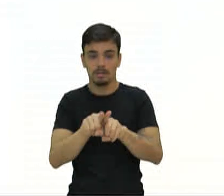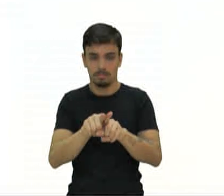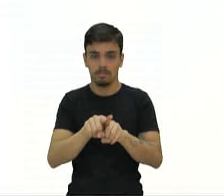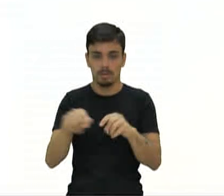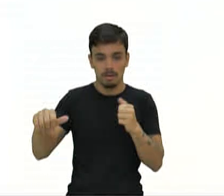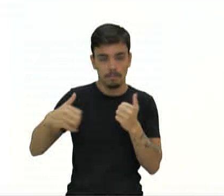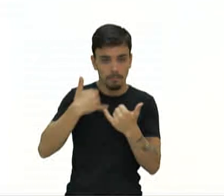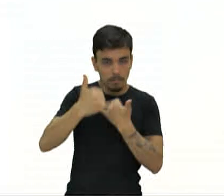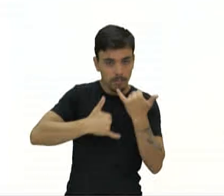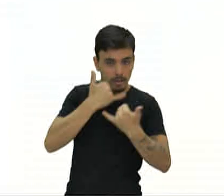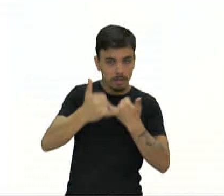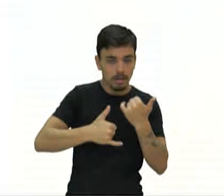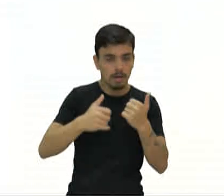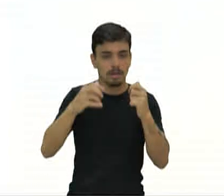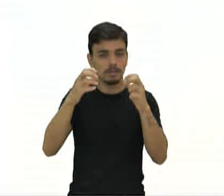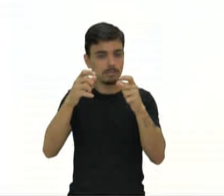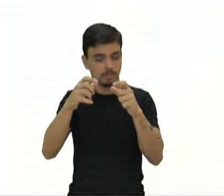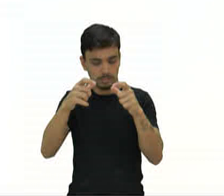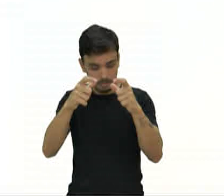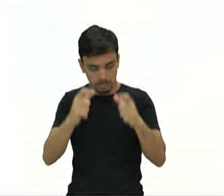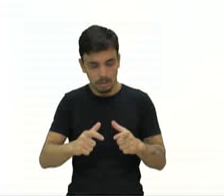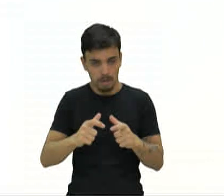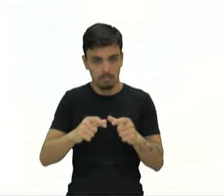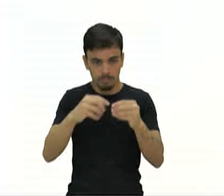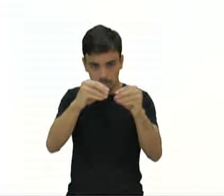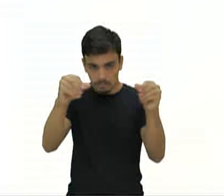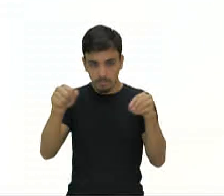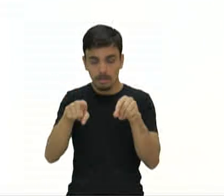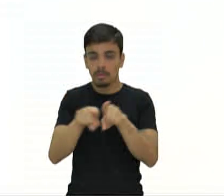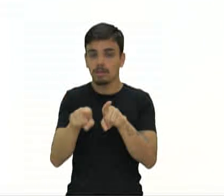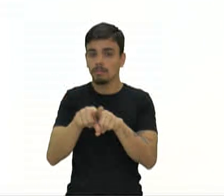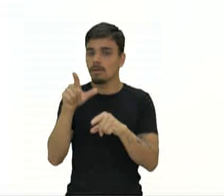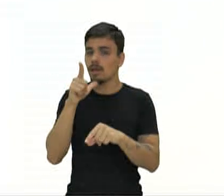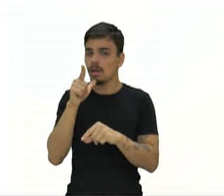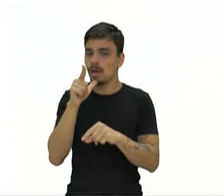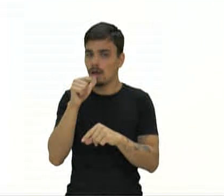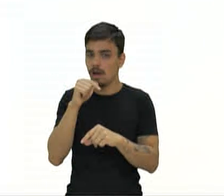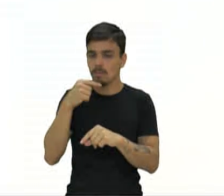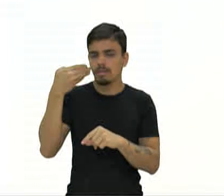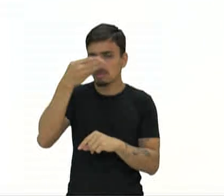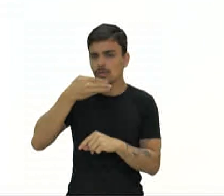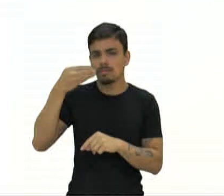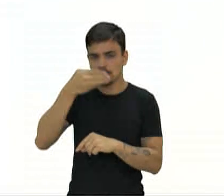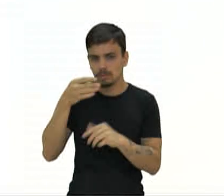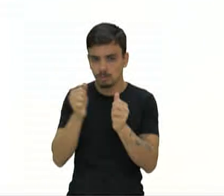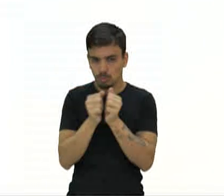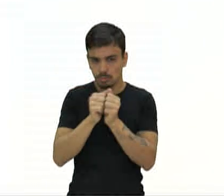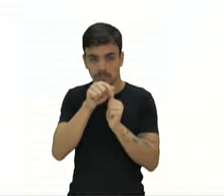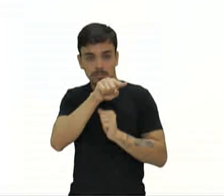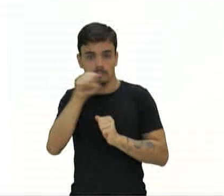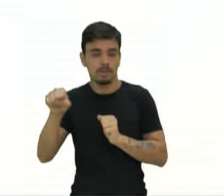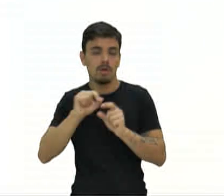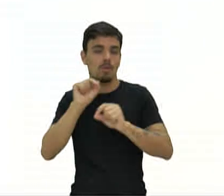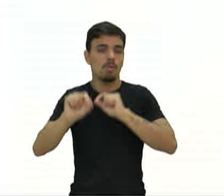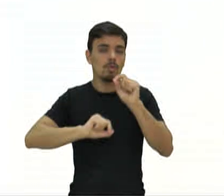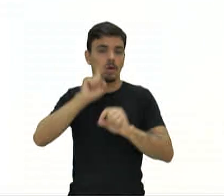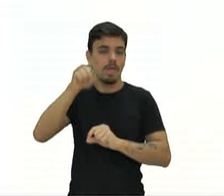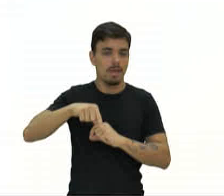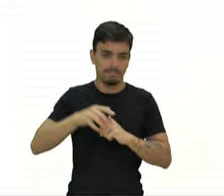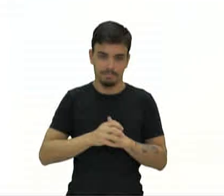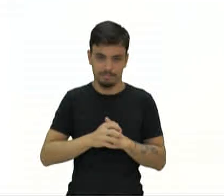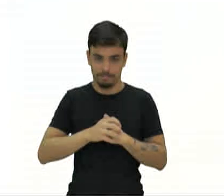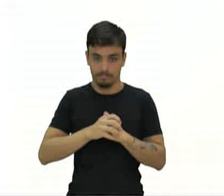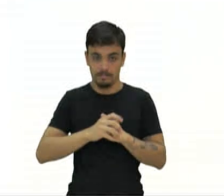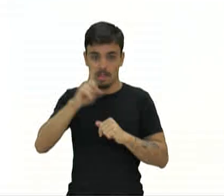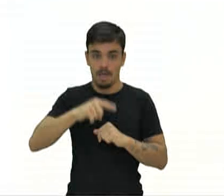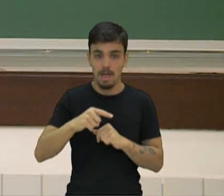transparente que te embrulha e beber um líquido quase sempre doce à sua volta. Então, do que eles estão falando? Da voz da mãe, com